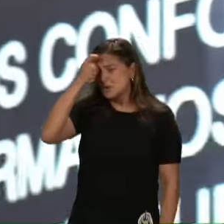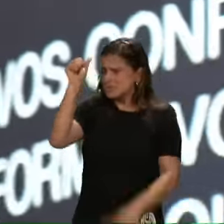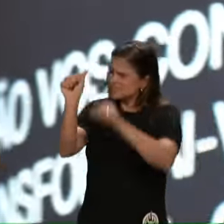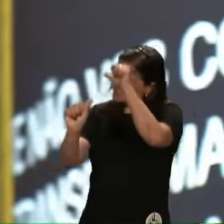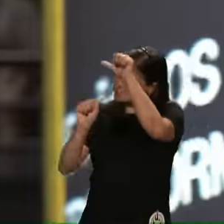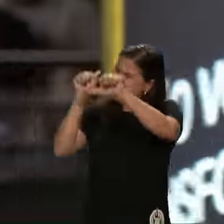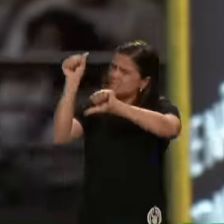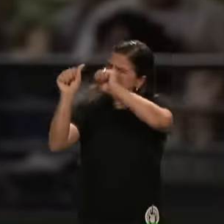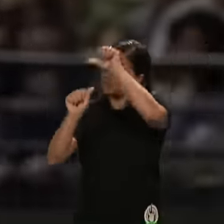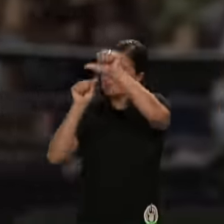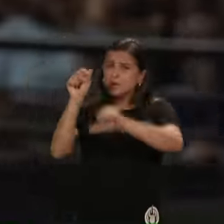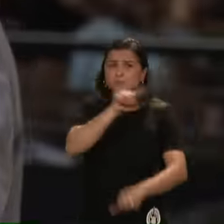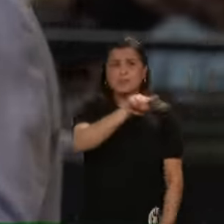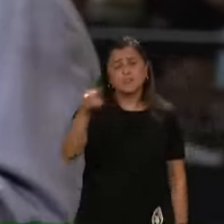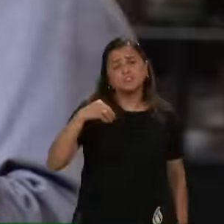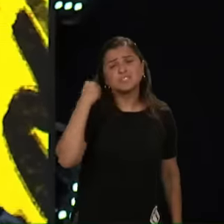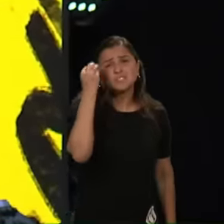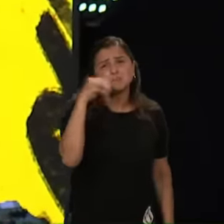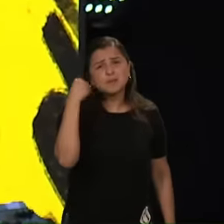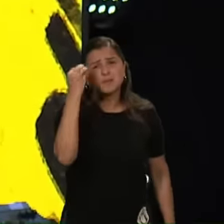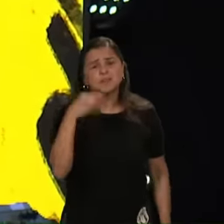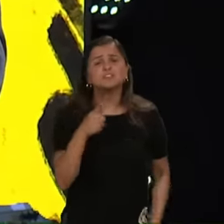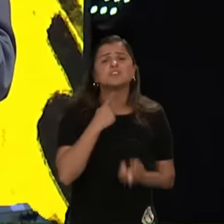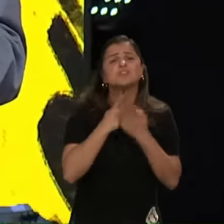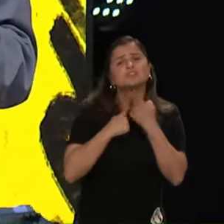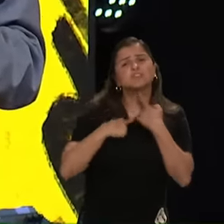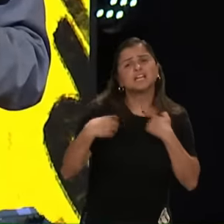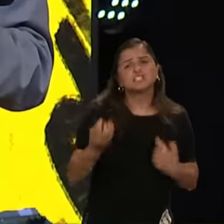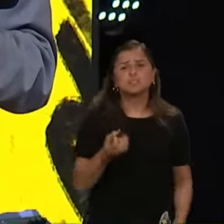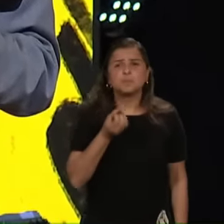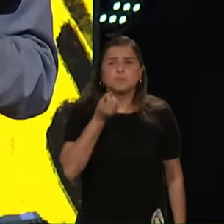que experimenteis qual seja